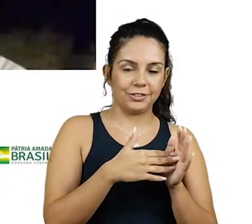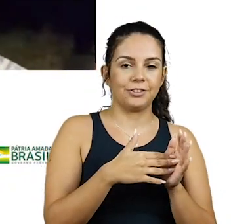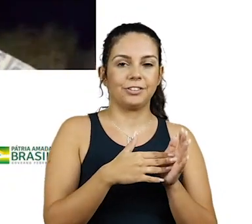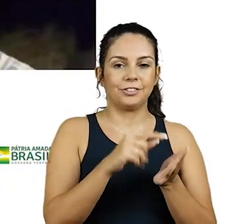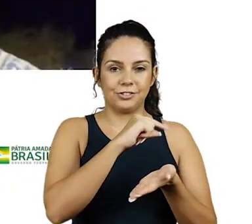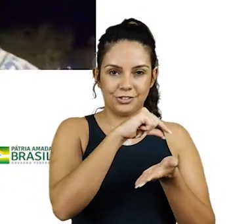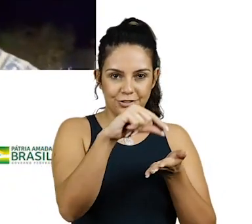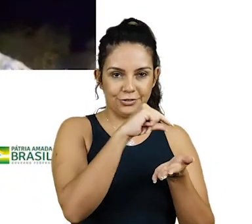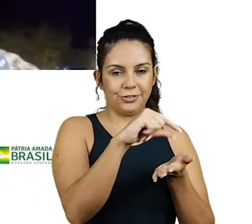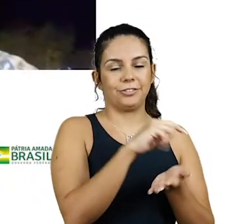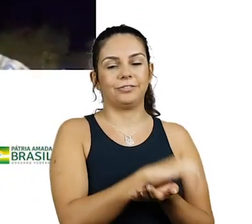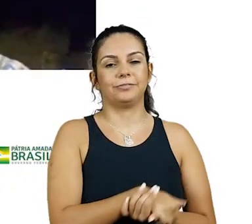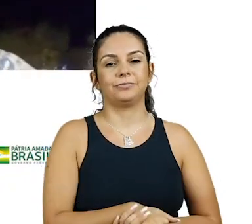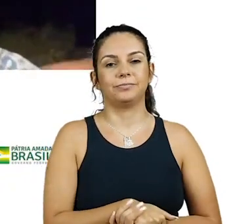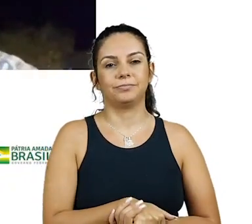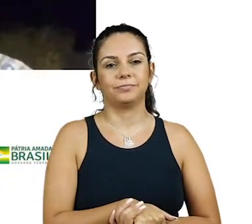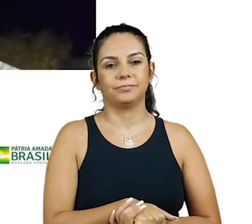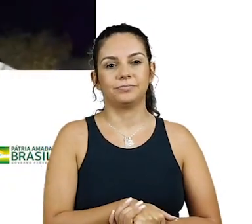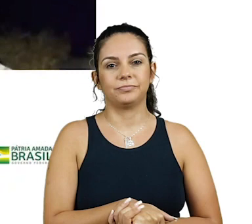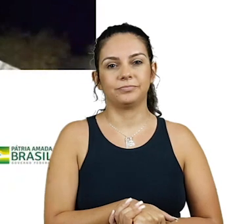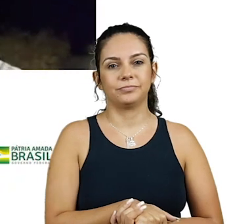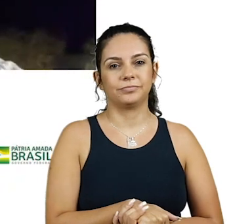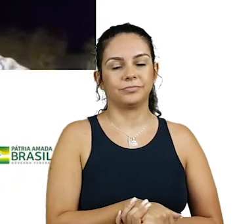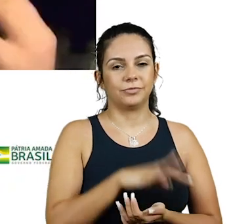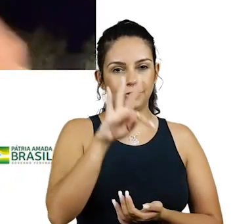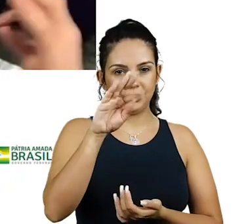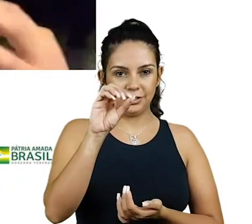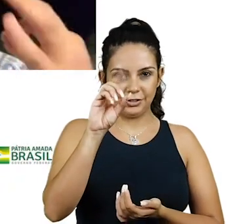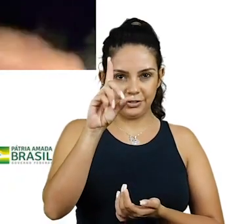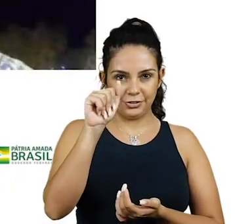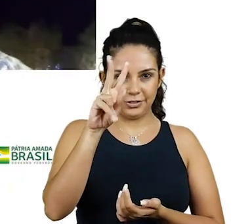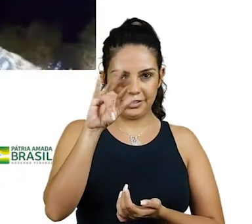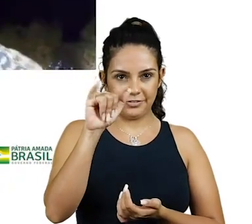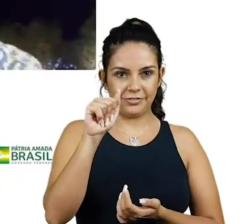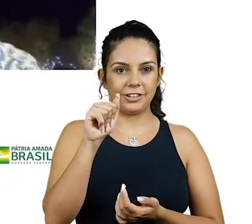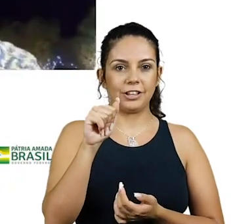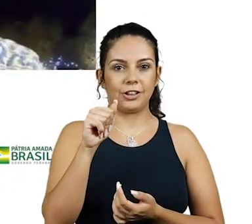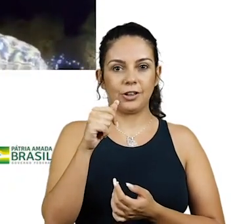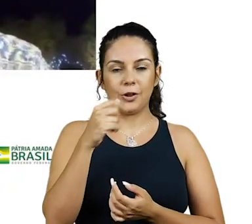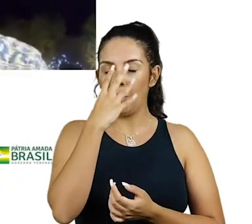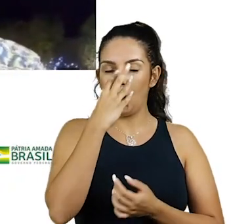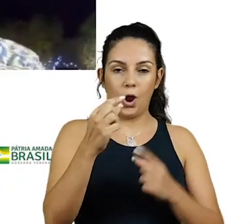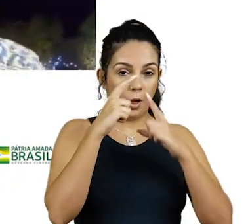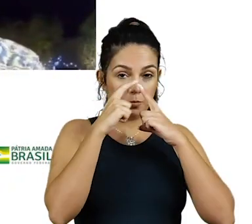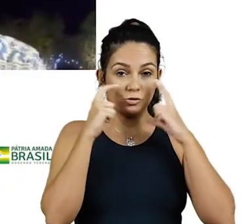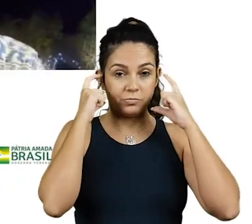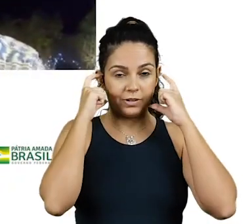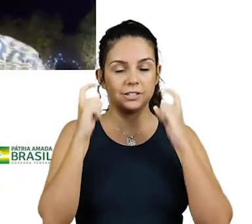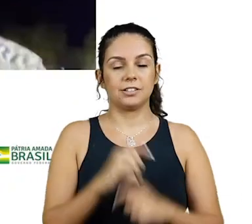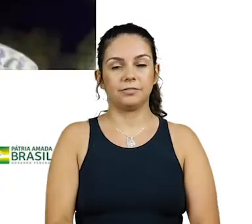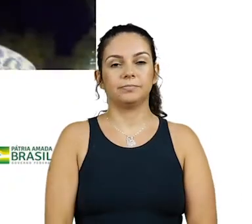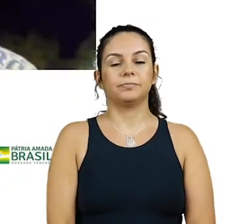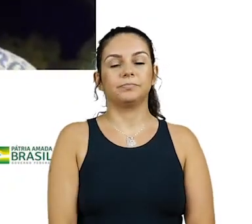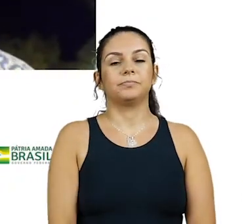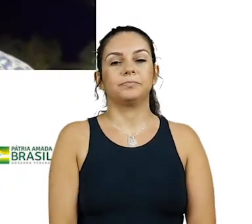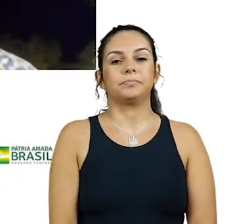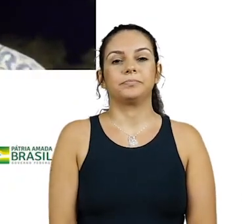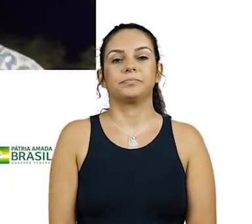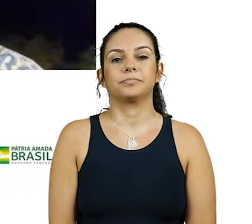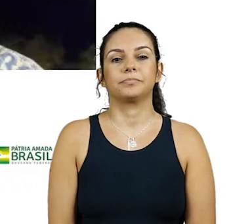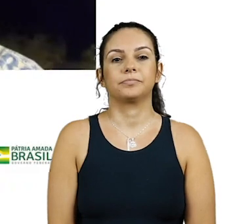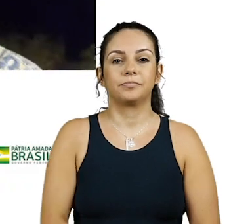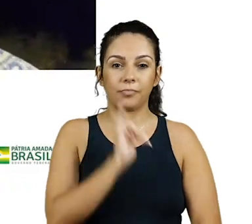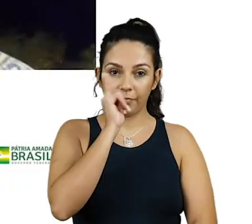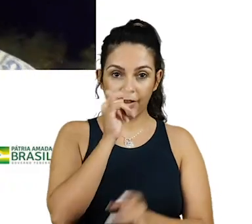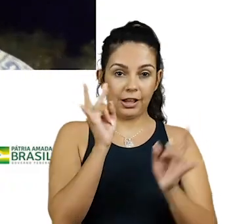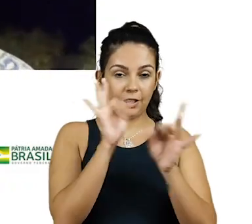com o título ali, bem enxuta, o Todavia, aquele logo bonito que eles têm, tá todo de máscara, assim, que é bacana. Mas enfim, e esse conto